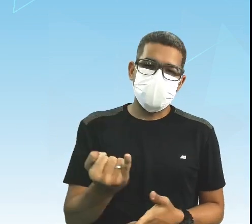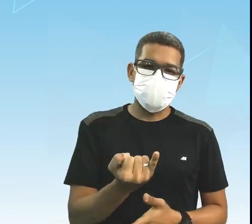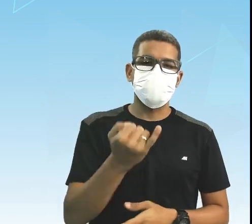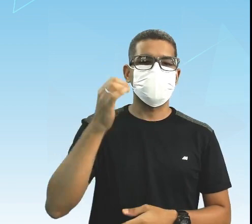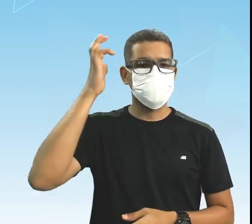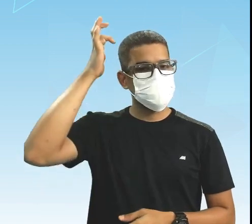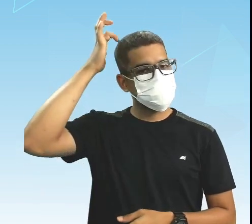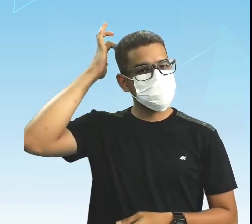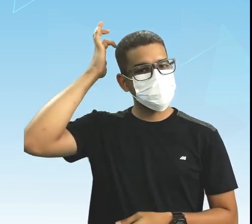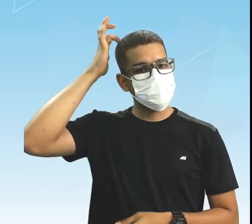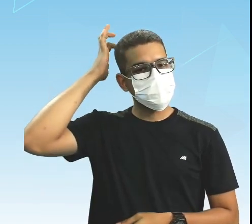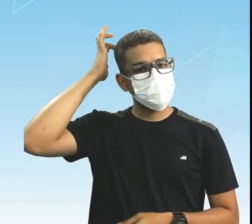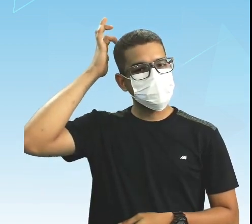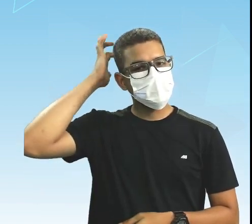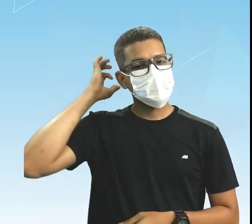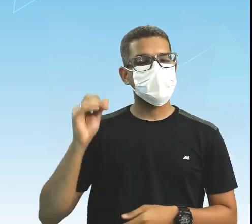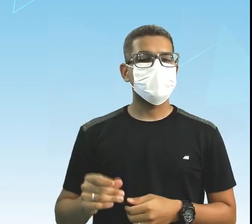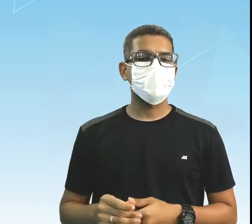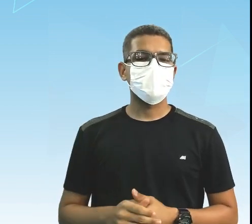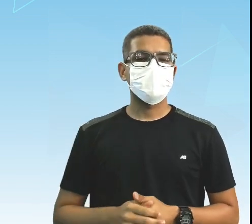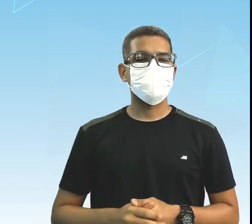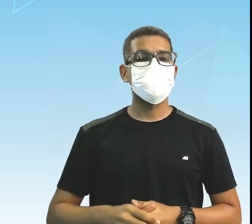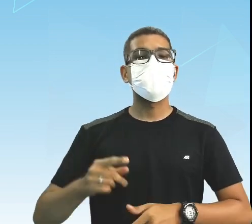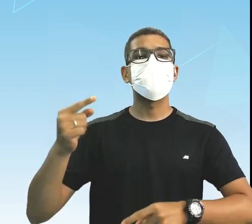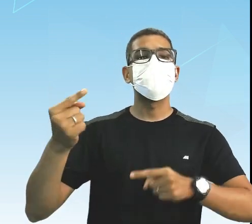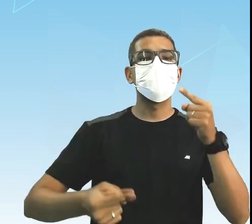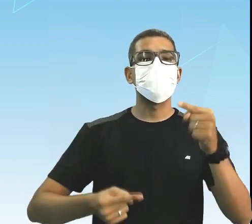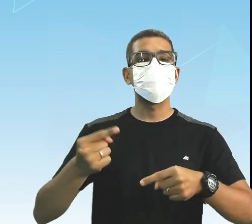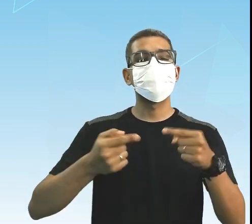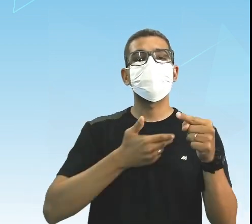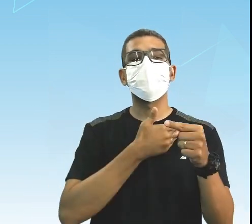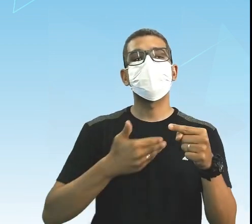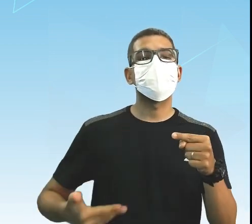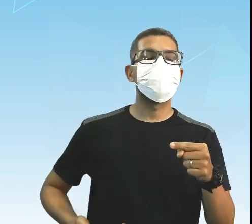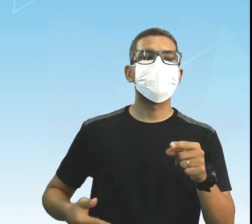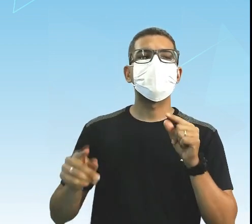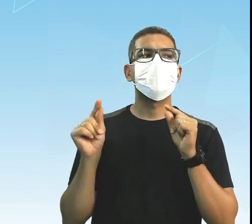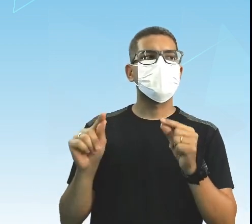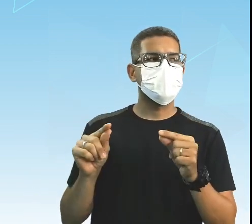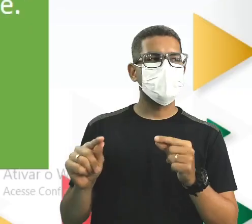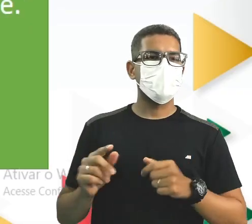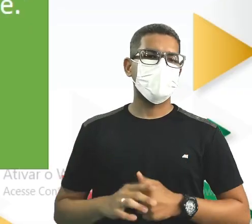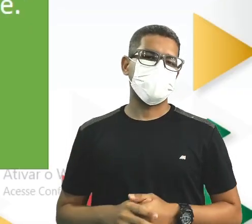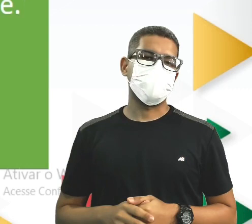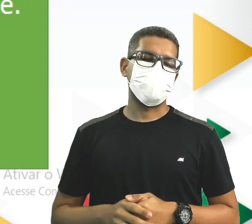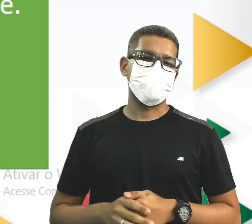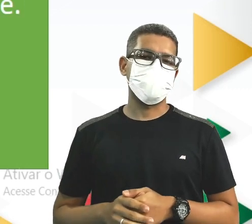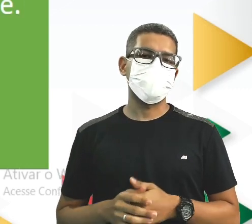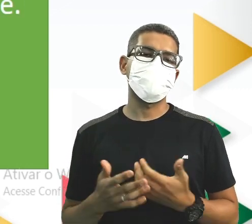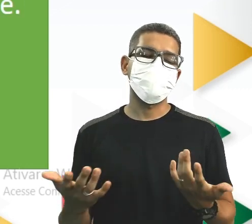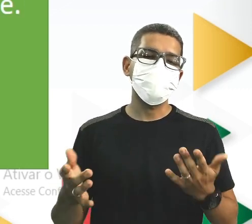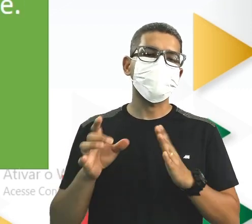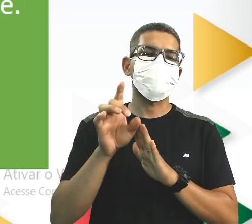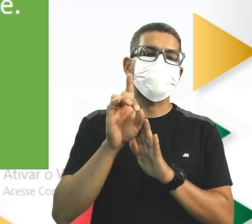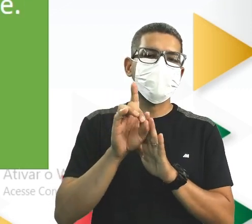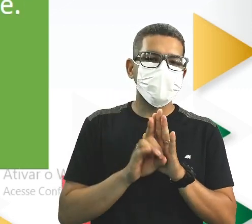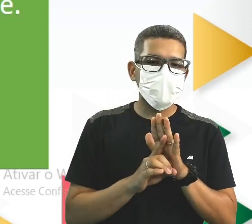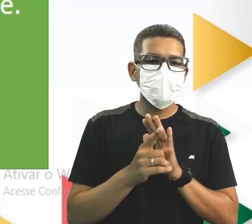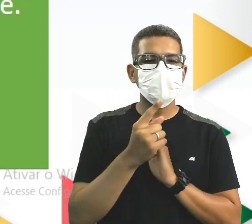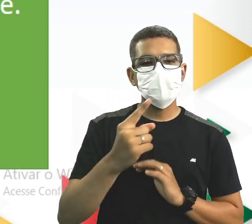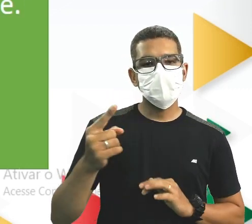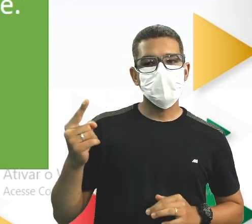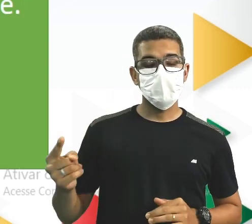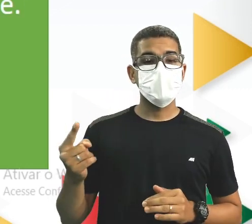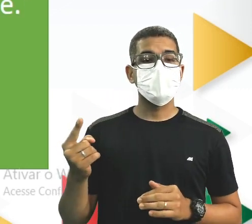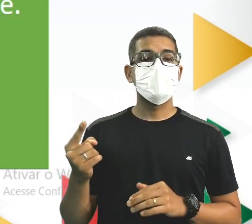aproveitá-los. O que é políticas públicas, meus amores? Bom, além de todos esses direitos, outros que